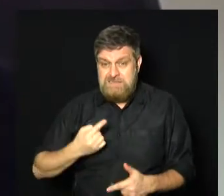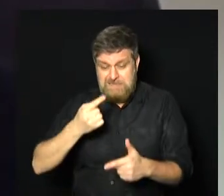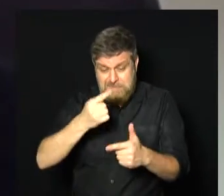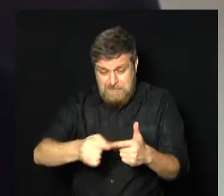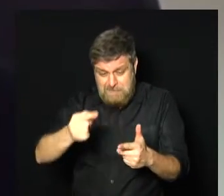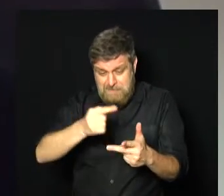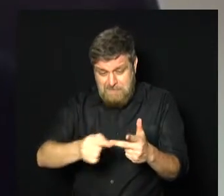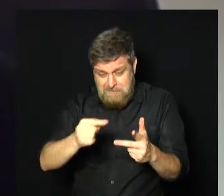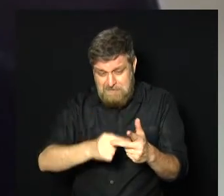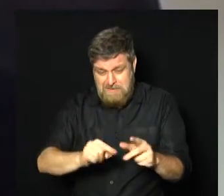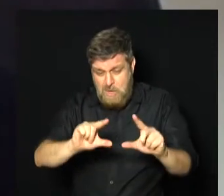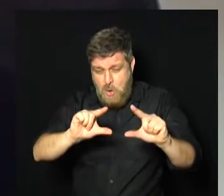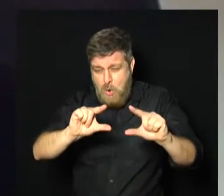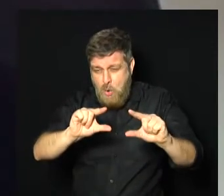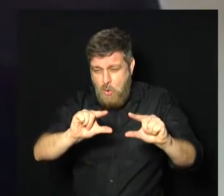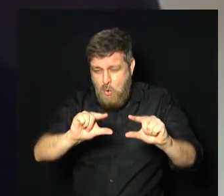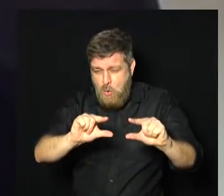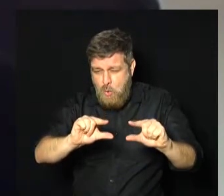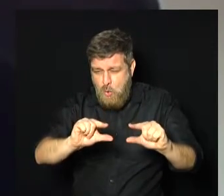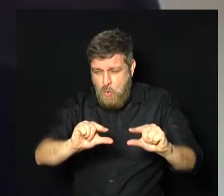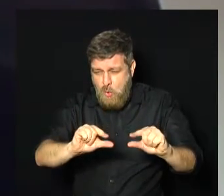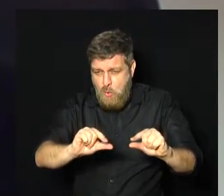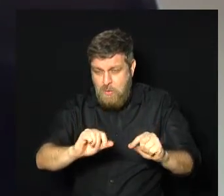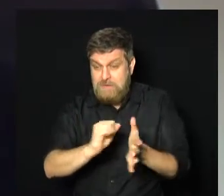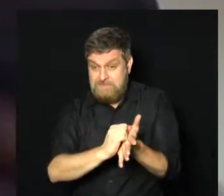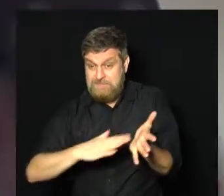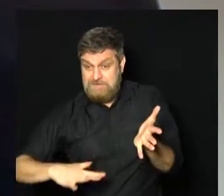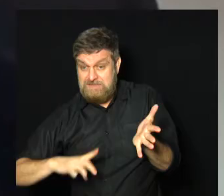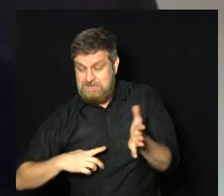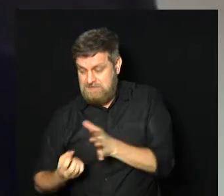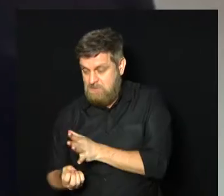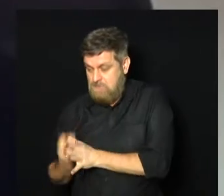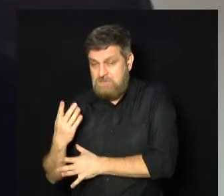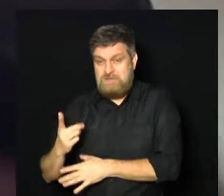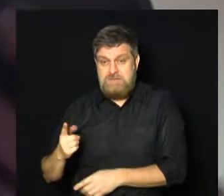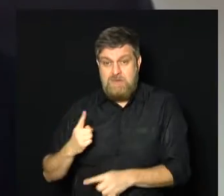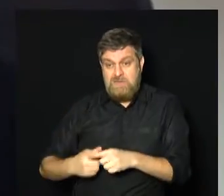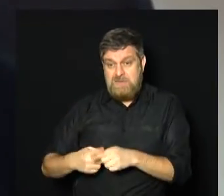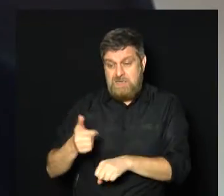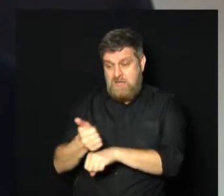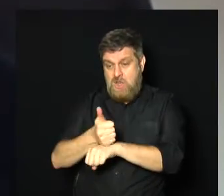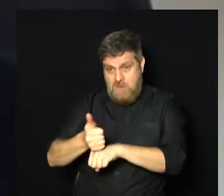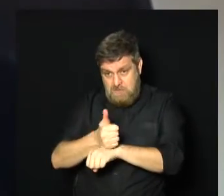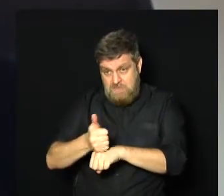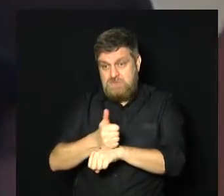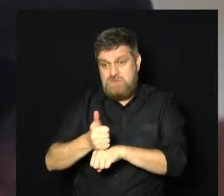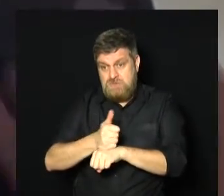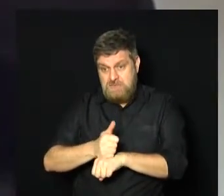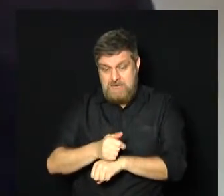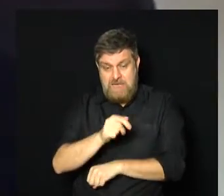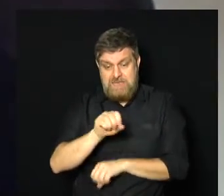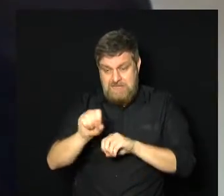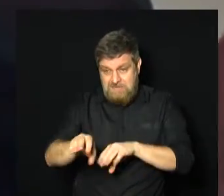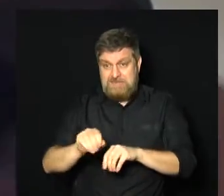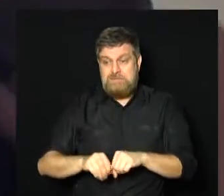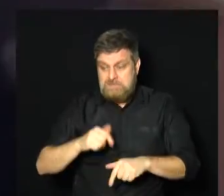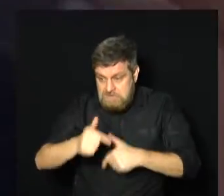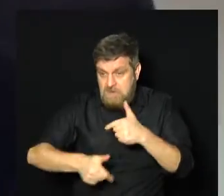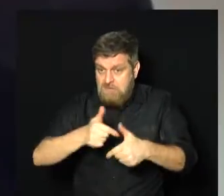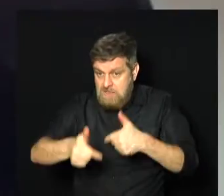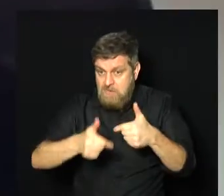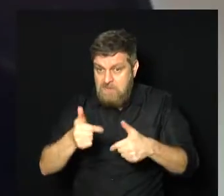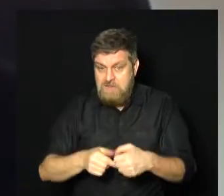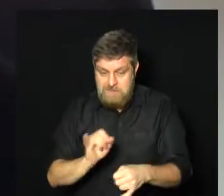né, e é correto, né, que as atividades que estão sendo desenvolvidas, porque os profissionais de educação estão desenvolvendo atividades, e eu tenho acompanhado, né, estão